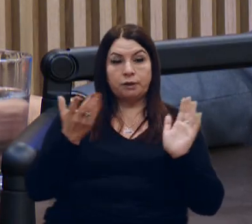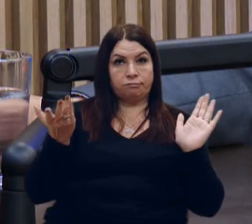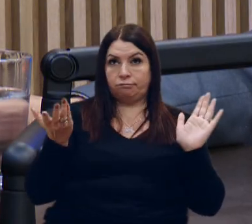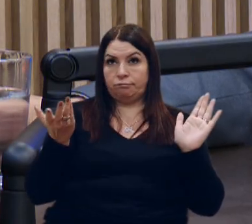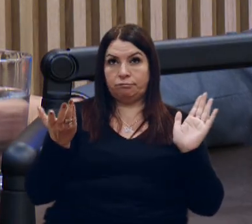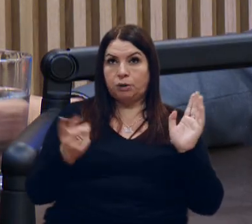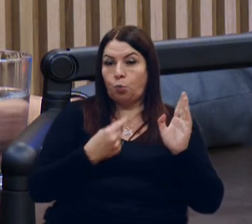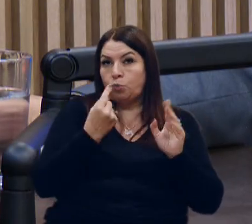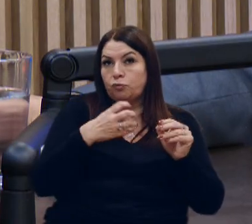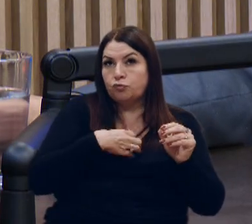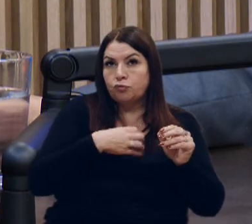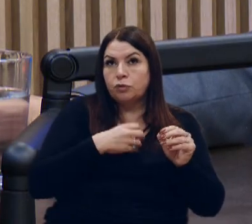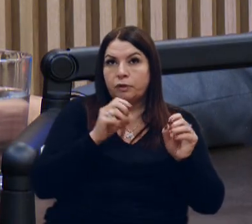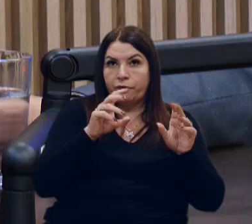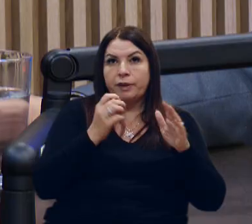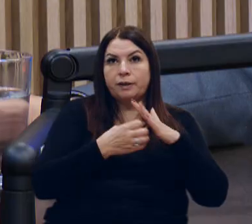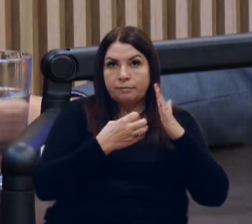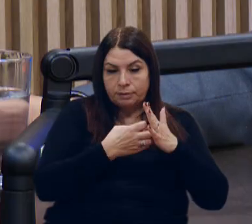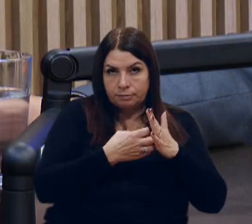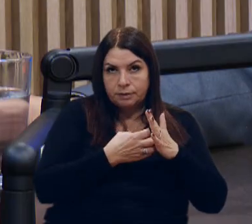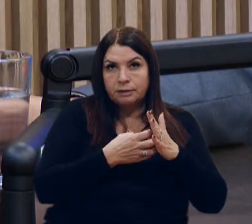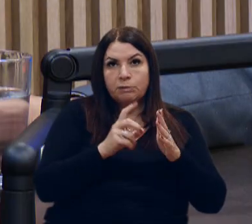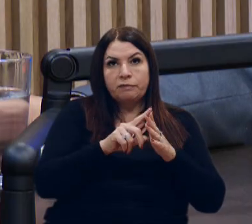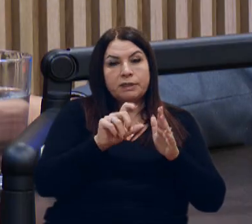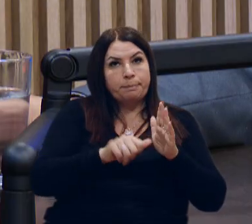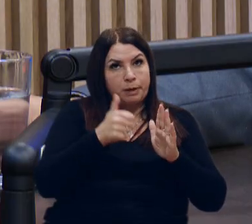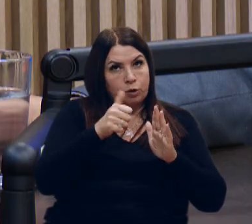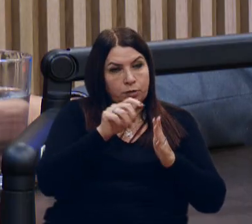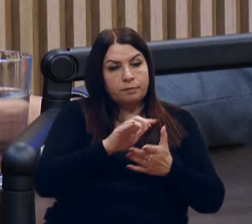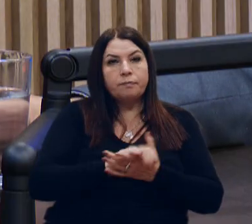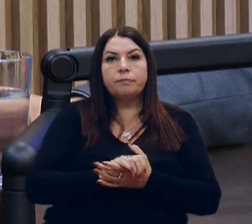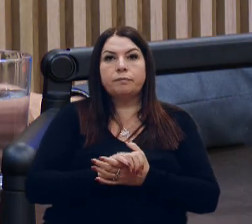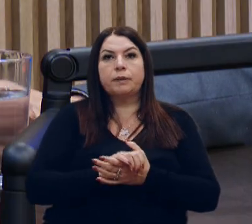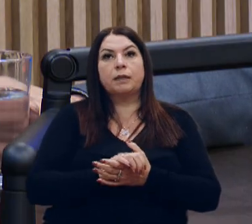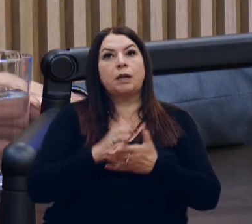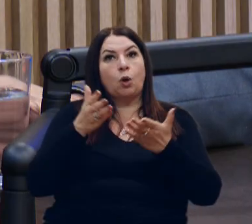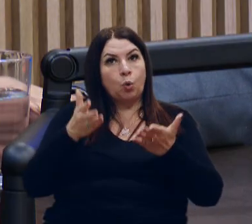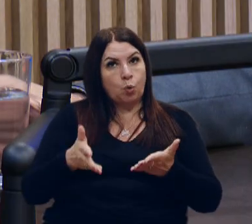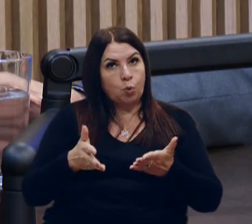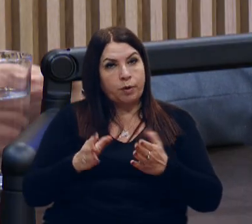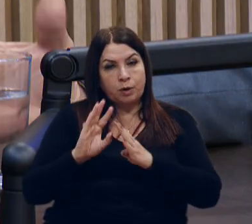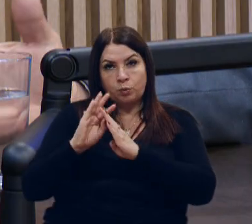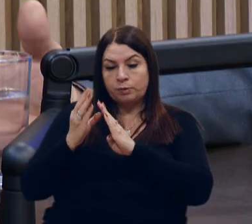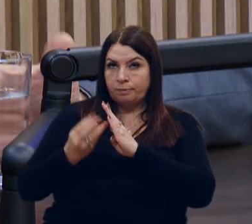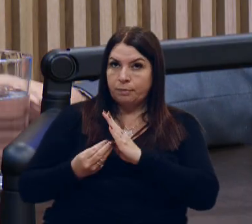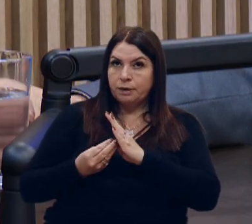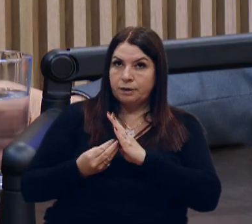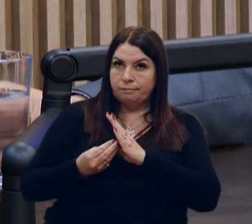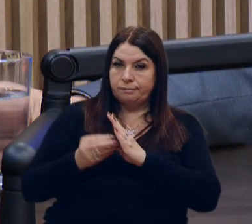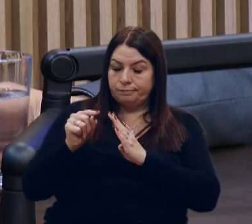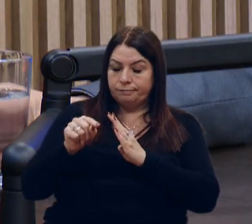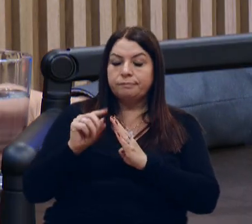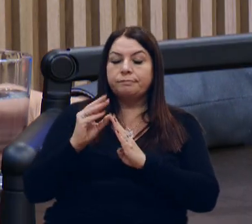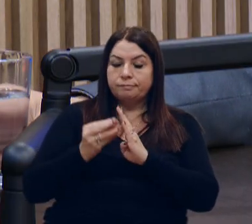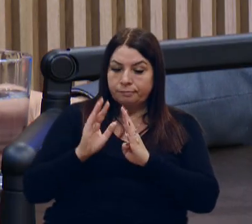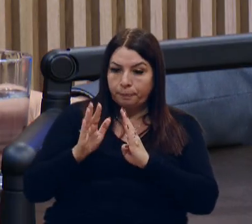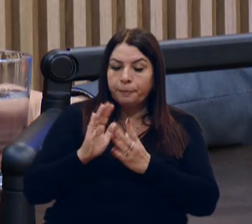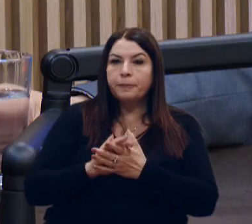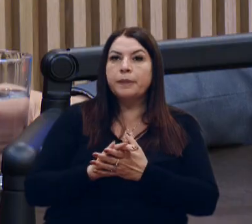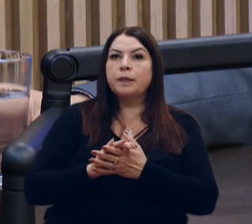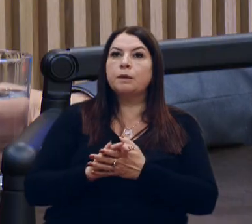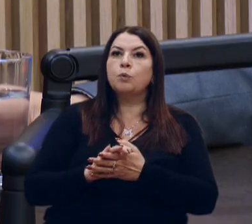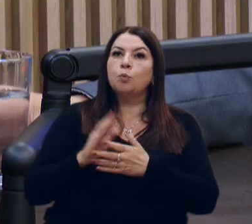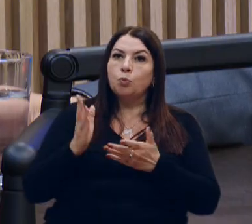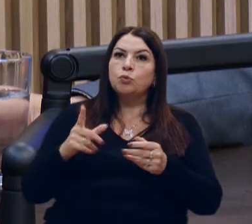a única forma é privatizar para ver se melhora a situação. Agora, o SAMAI, vamos no SAMAI, tá? Hoje